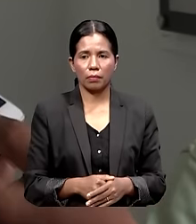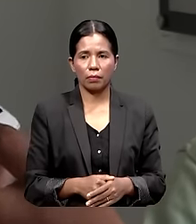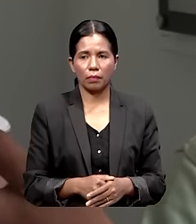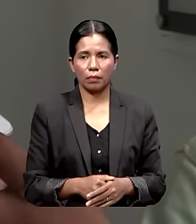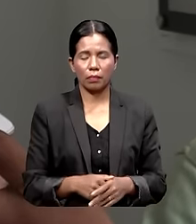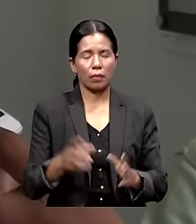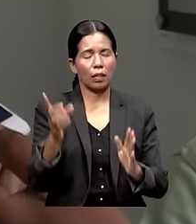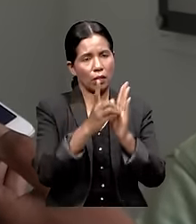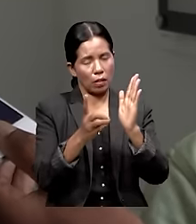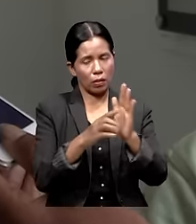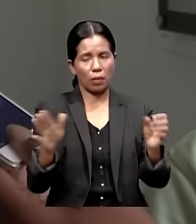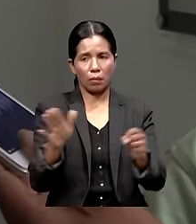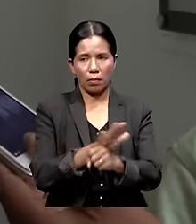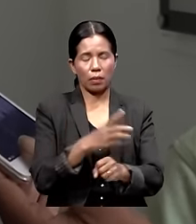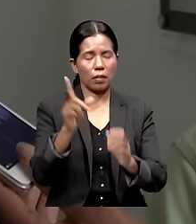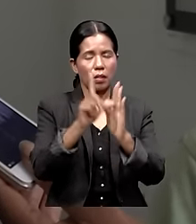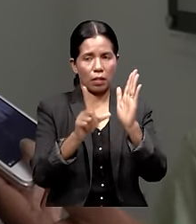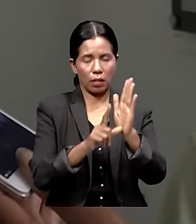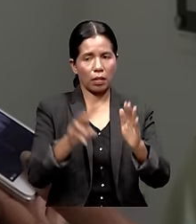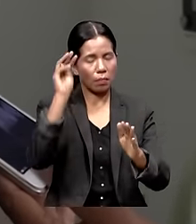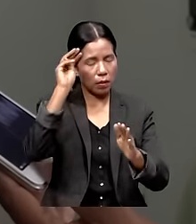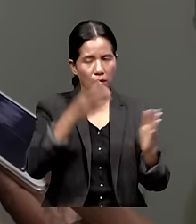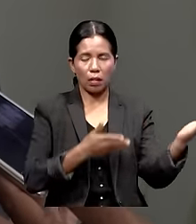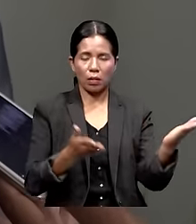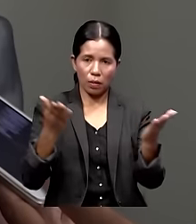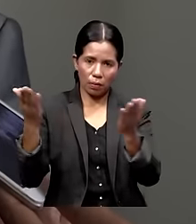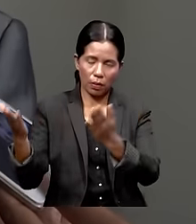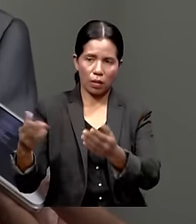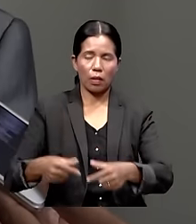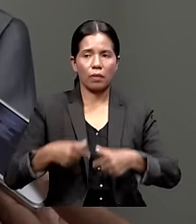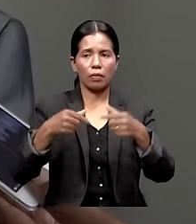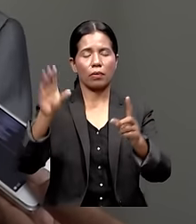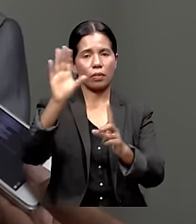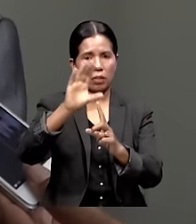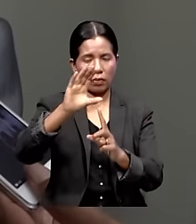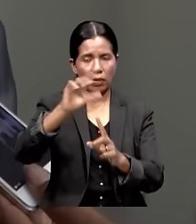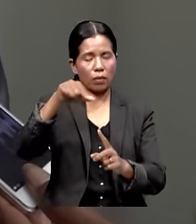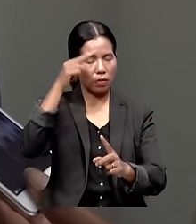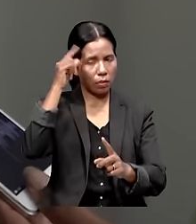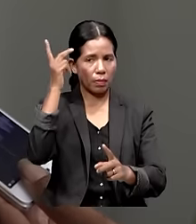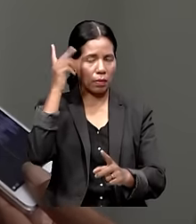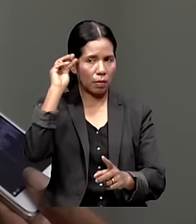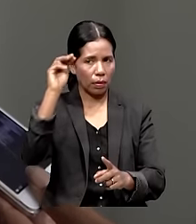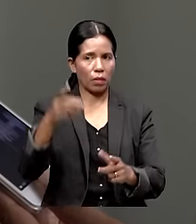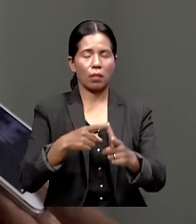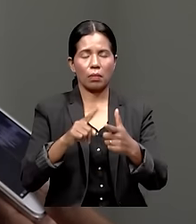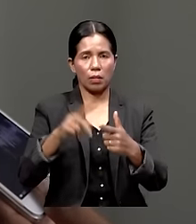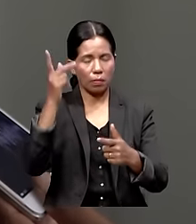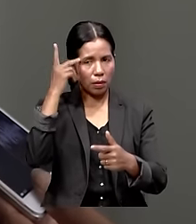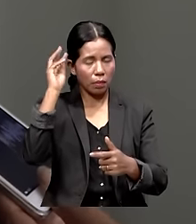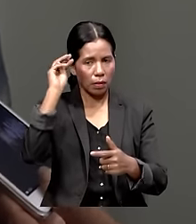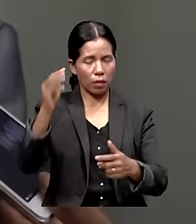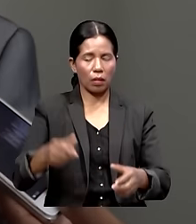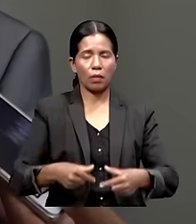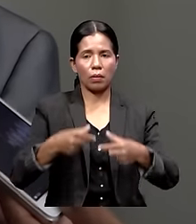Dados completos, né? Entrega no ministro, para depois o ministro Lourimar entrega chefe de governo, primeiro-ministro, para depois primeiro-ministro sai